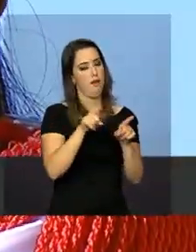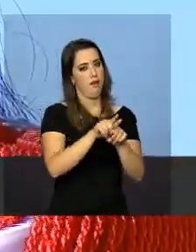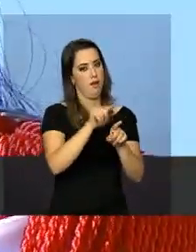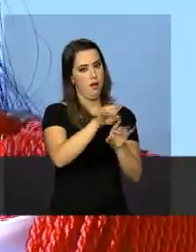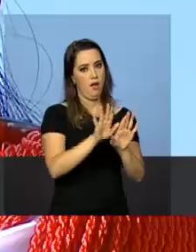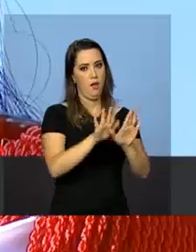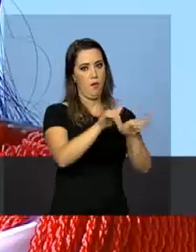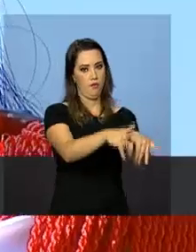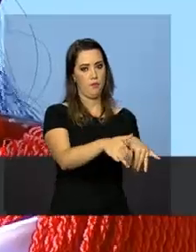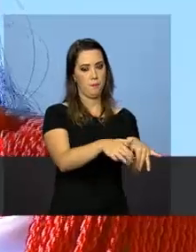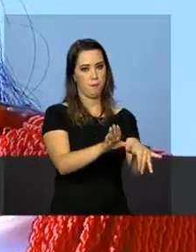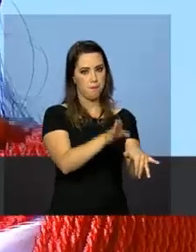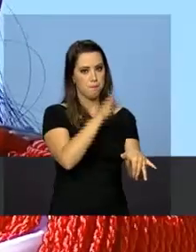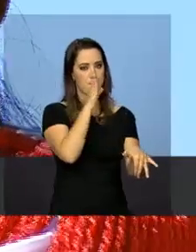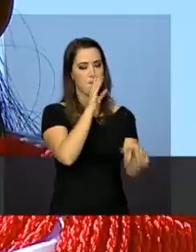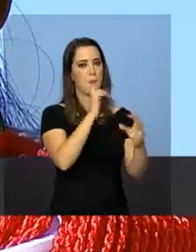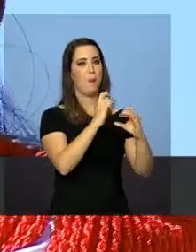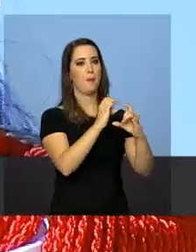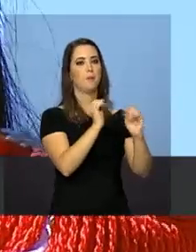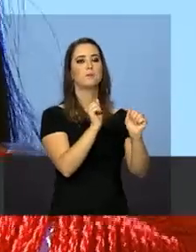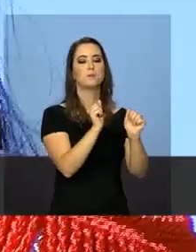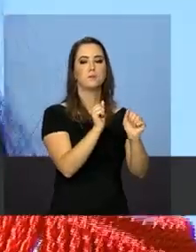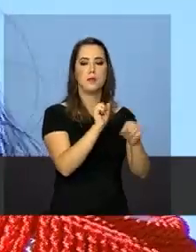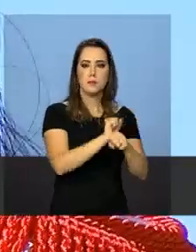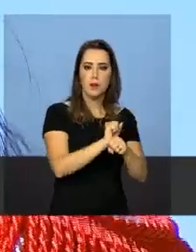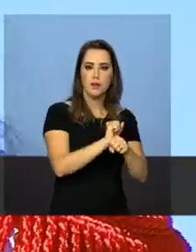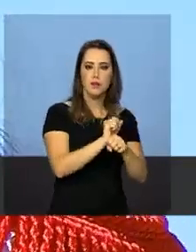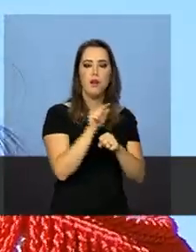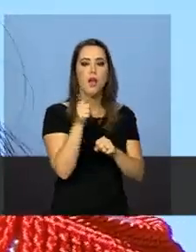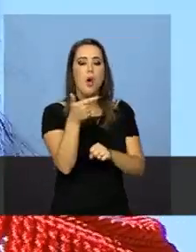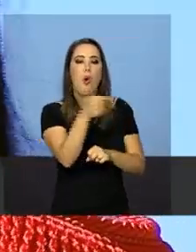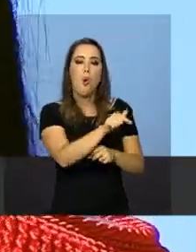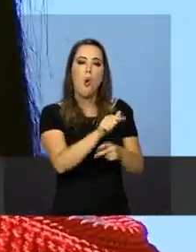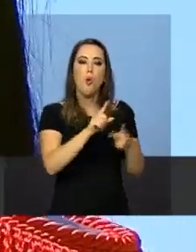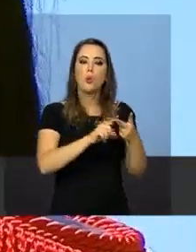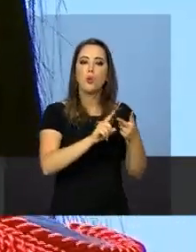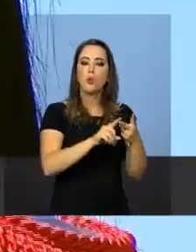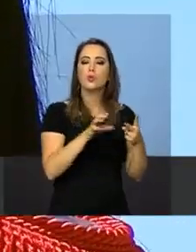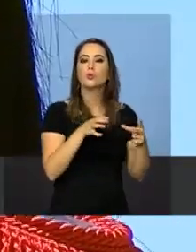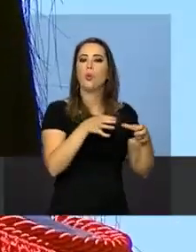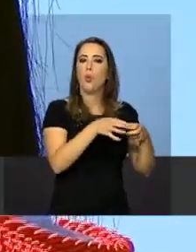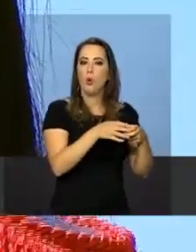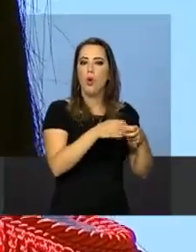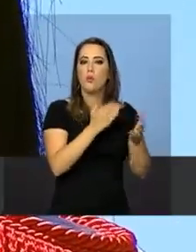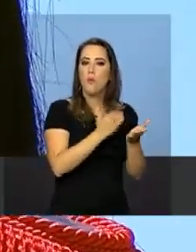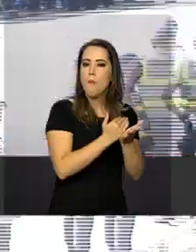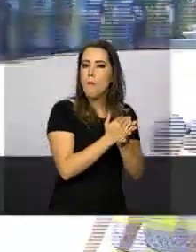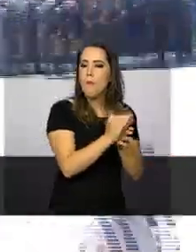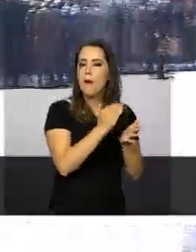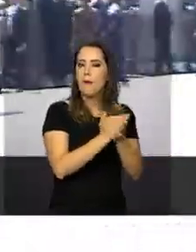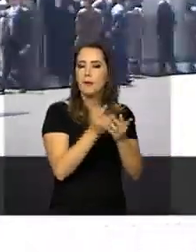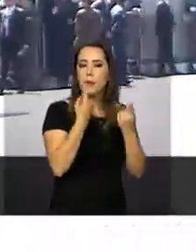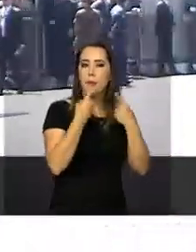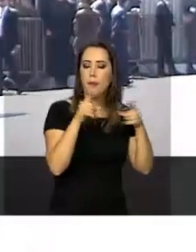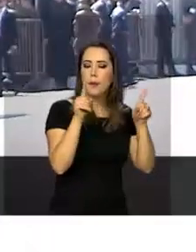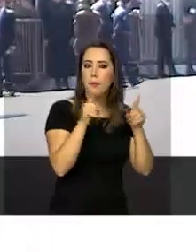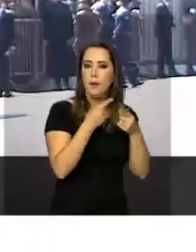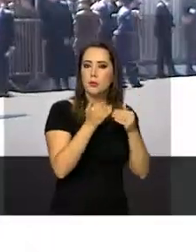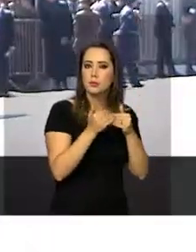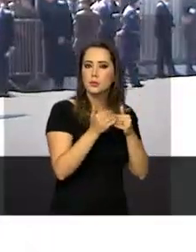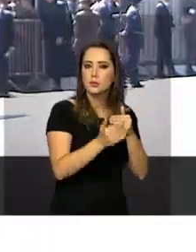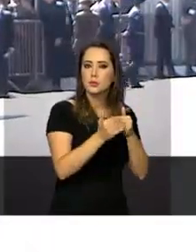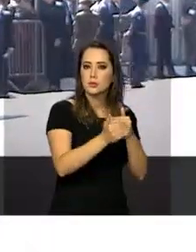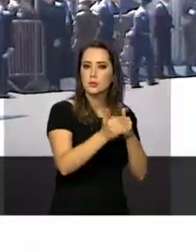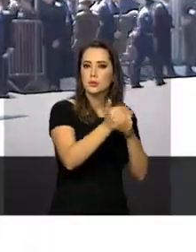cessa os toques, as canções, e a banda, por exemplo, do grupamento é que faz toda a